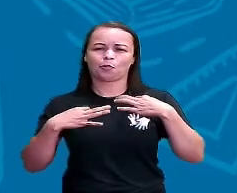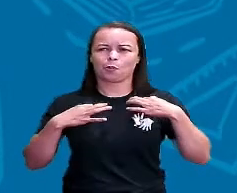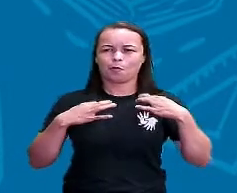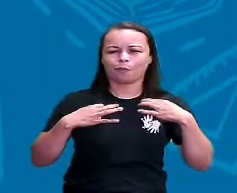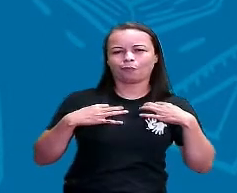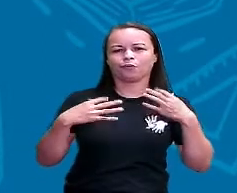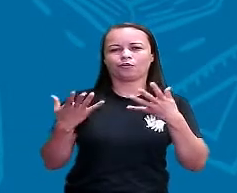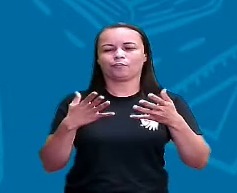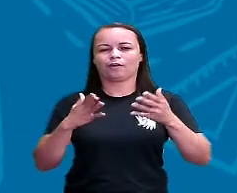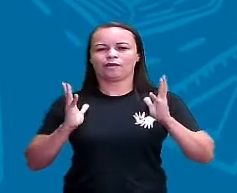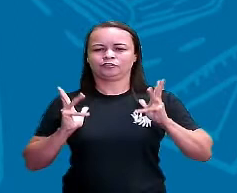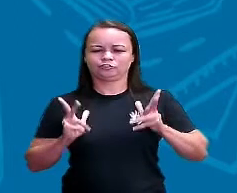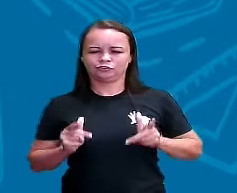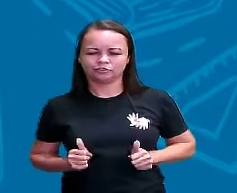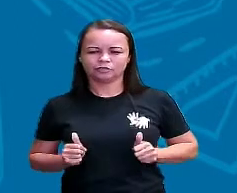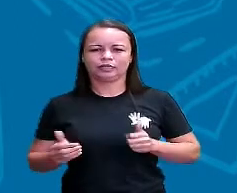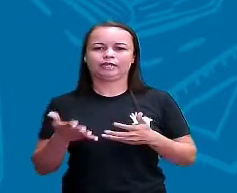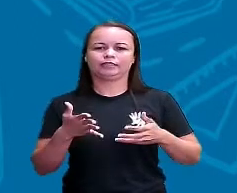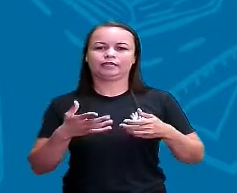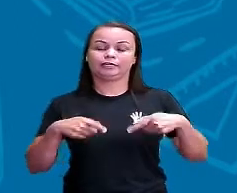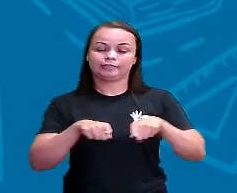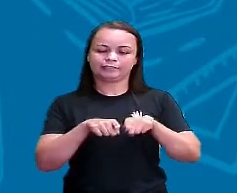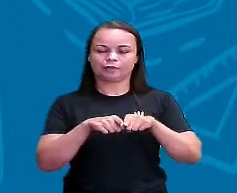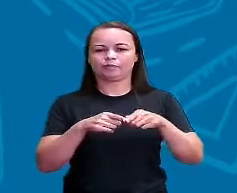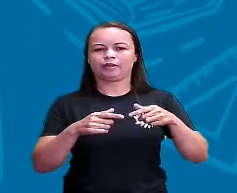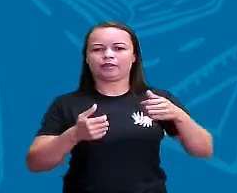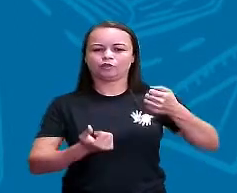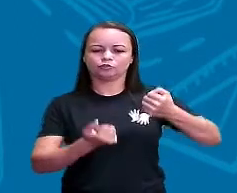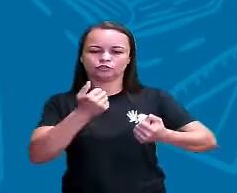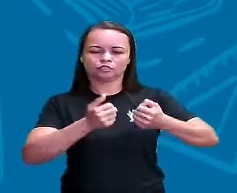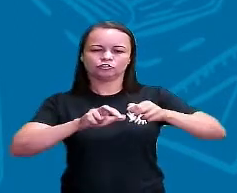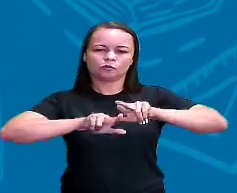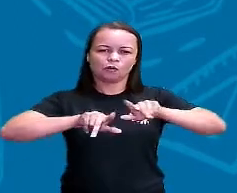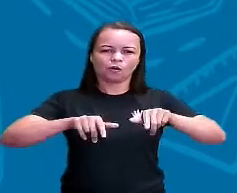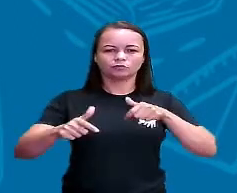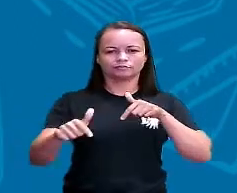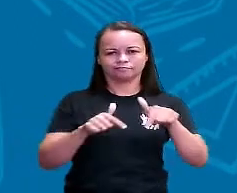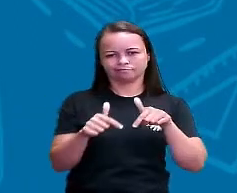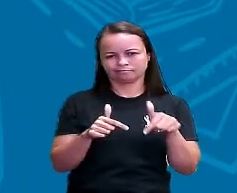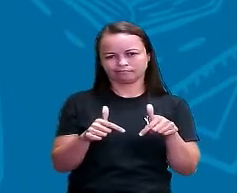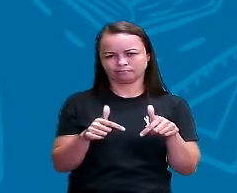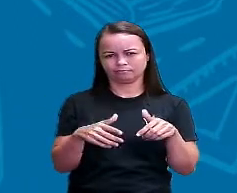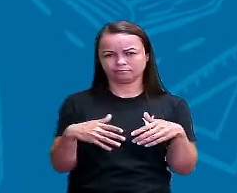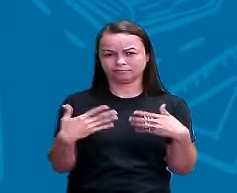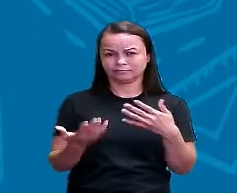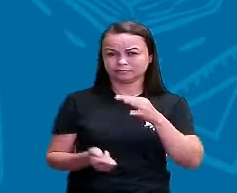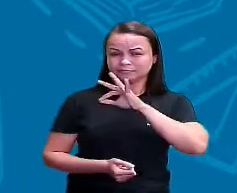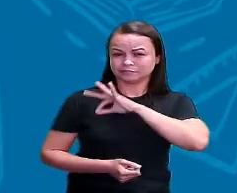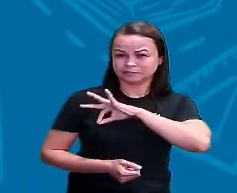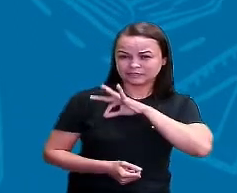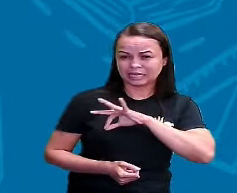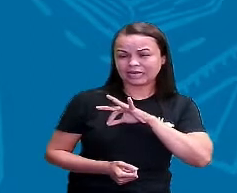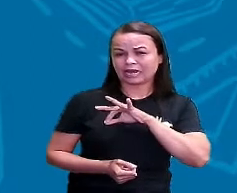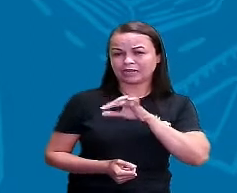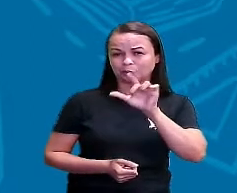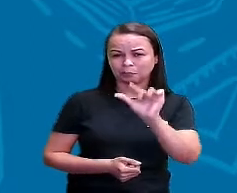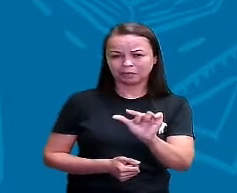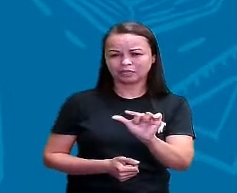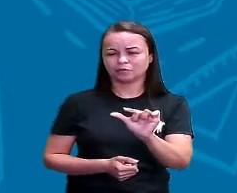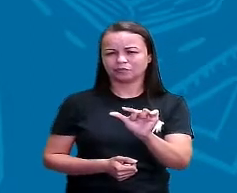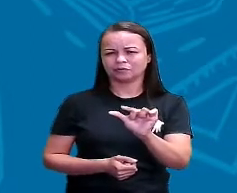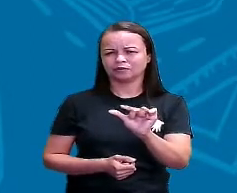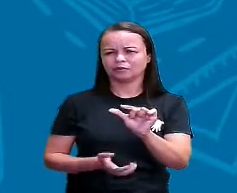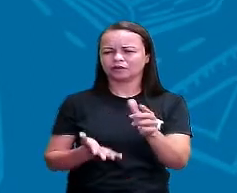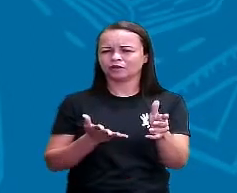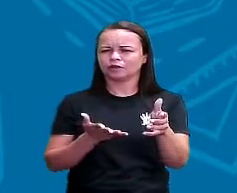vestuário, higiene e transporte do trabalhador. Gente, será que o salário mínimo de hoje em dia, com um